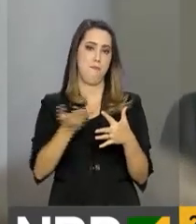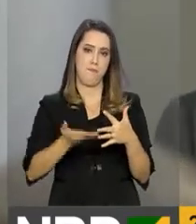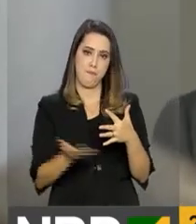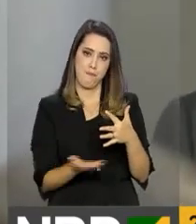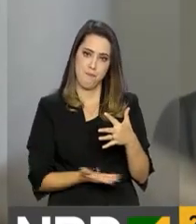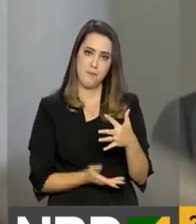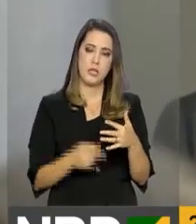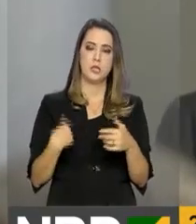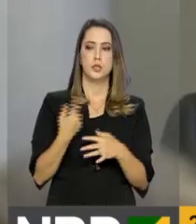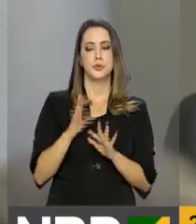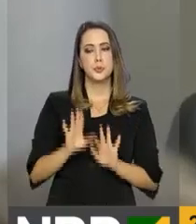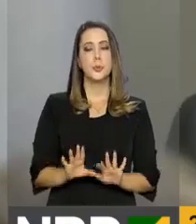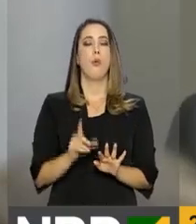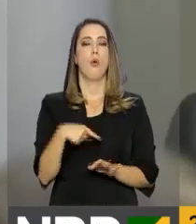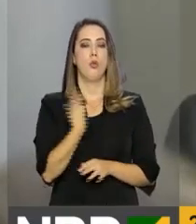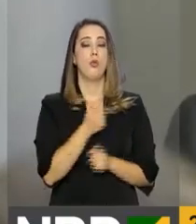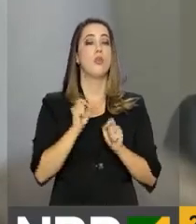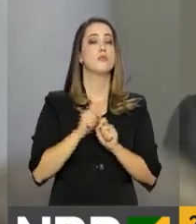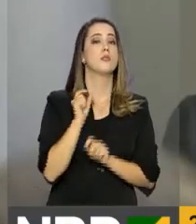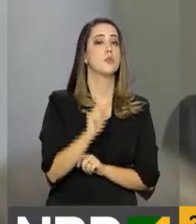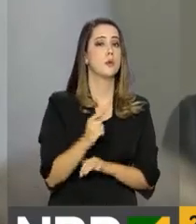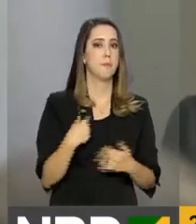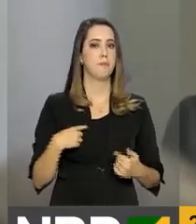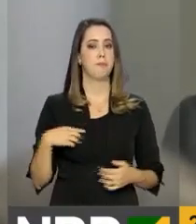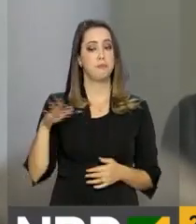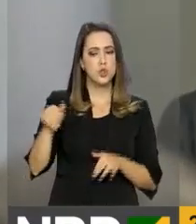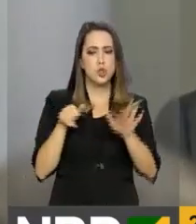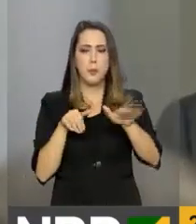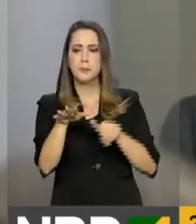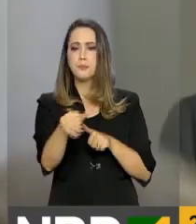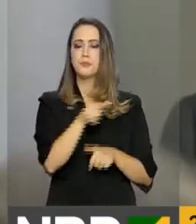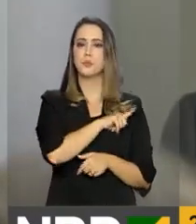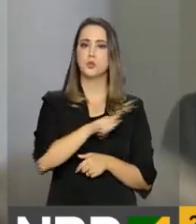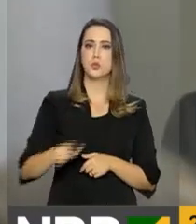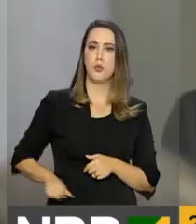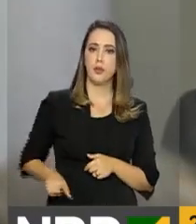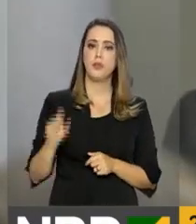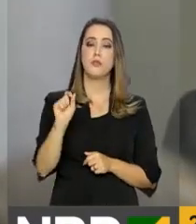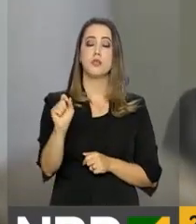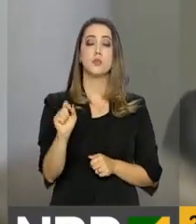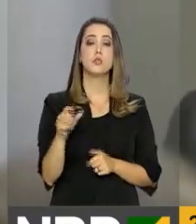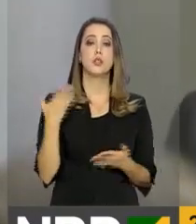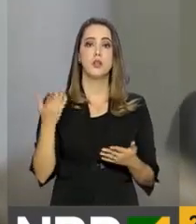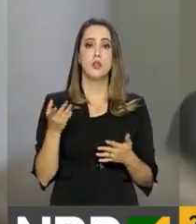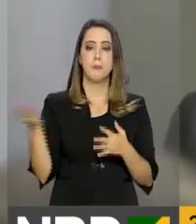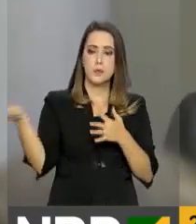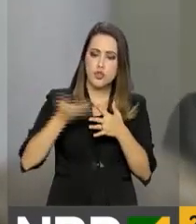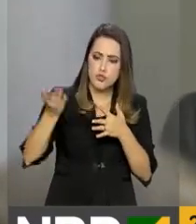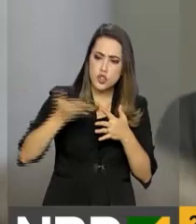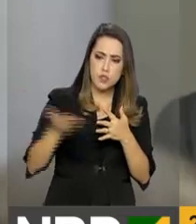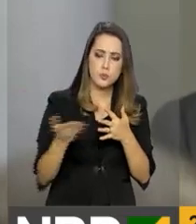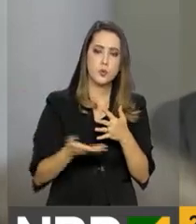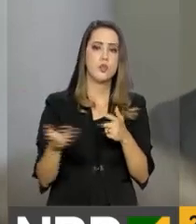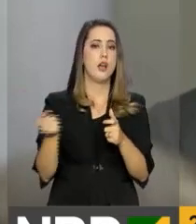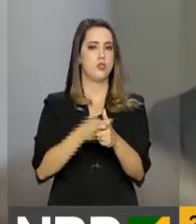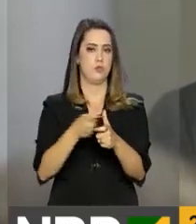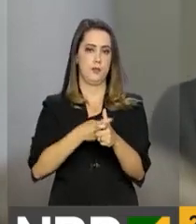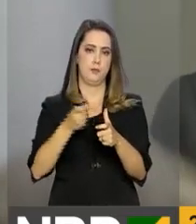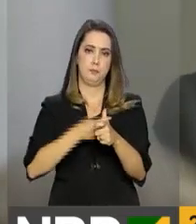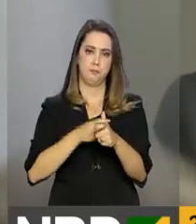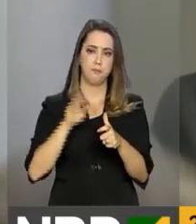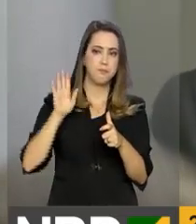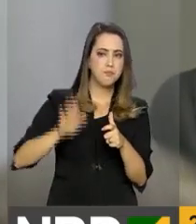nós fizemos? Nós reunimos os governadores, não é? Reunimos os governadores e repactuamos a dívida, não é? Alguns